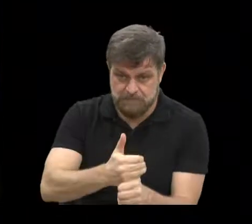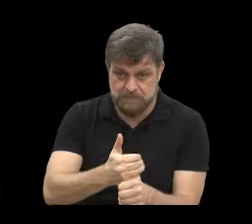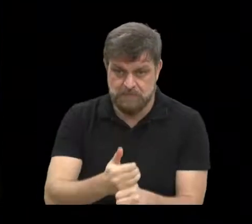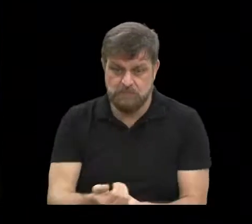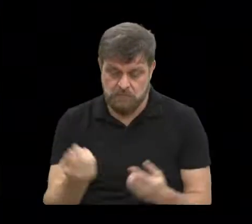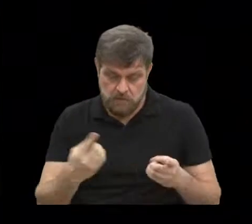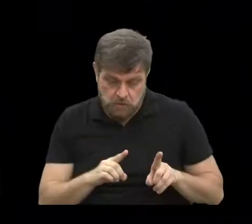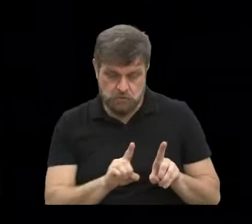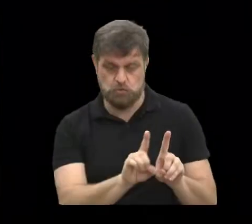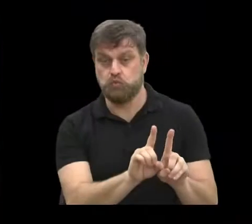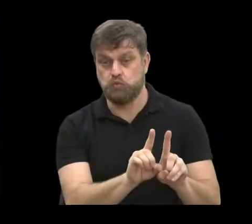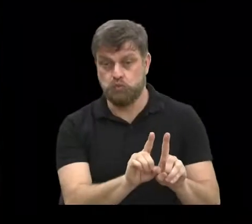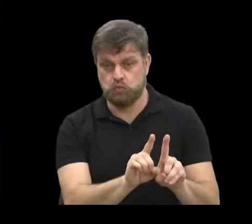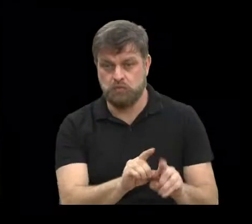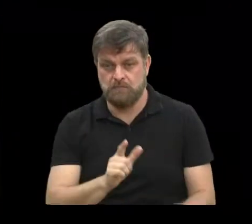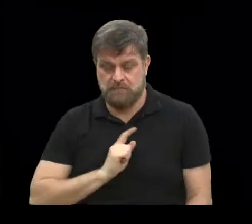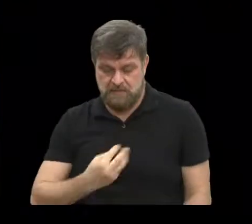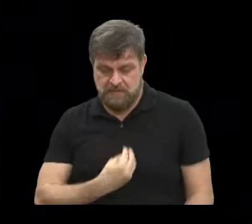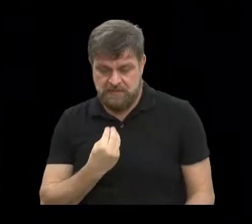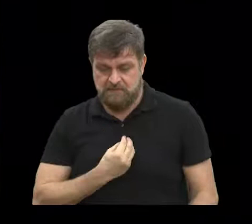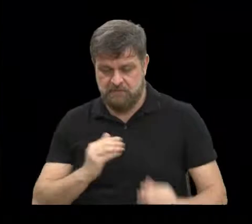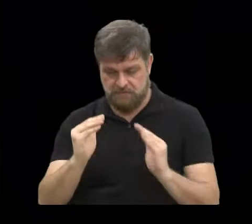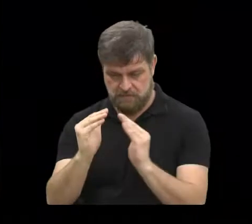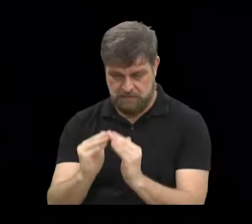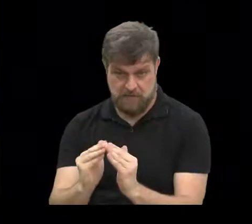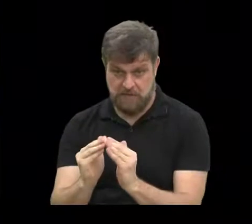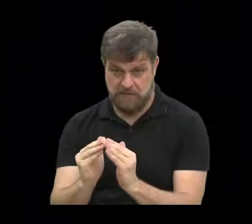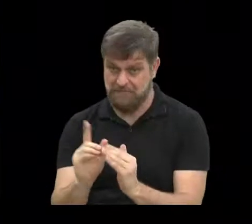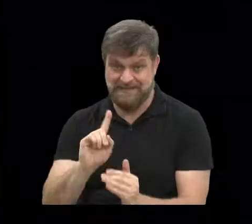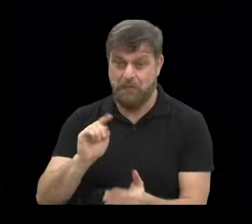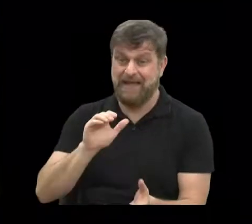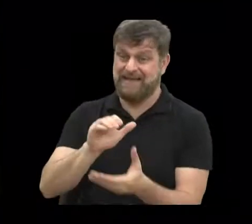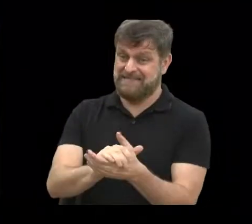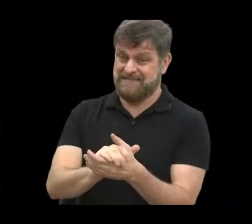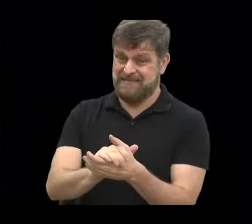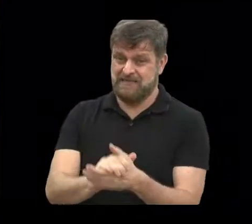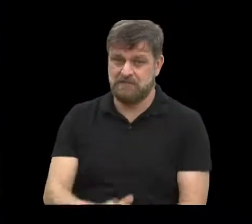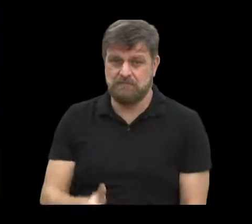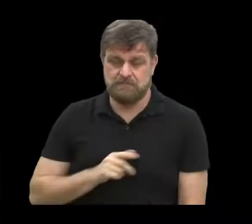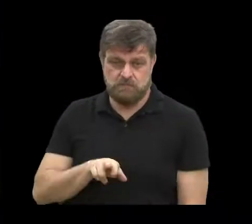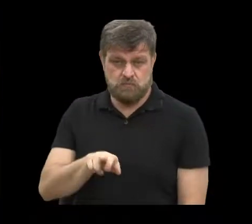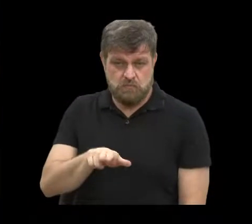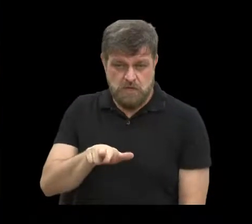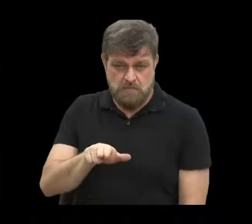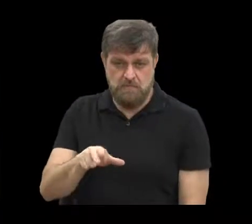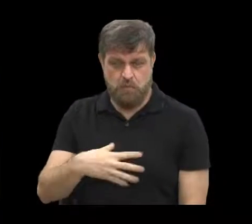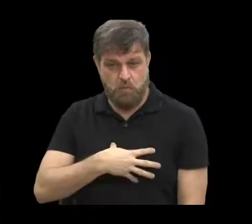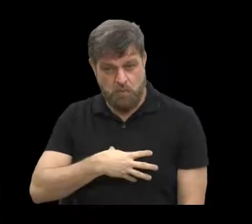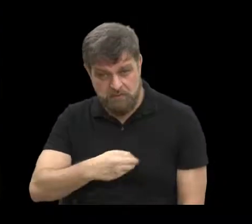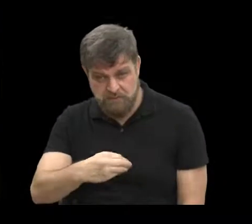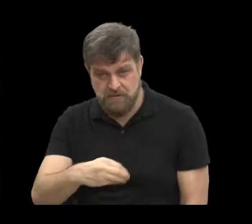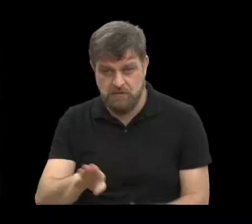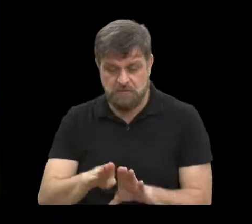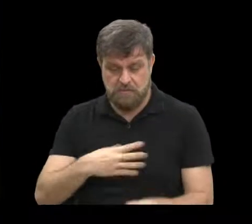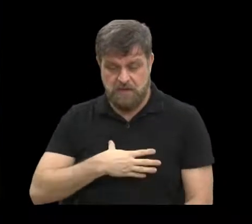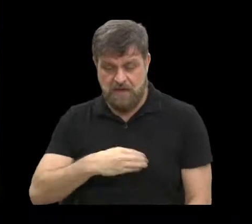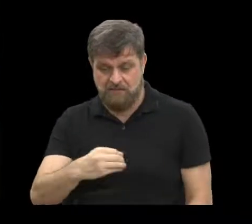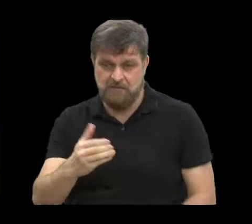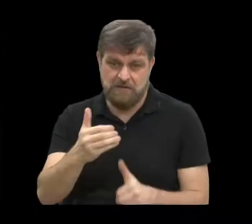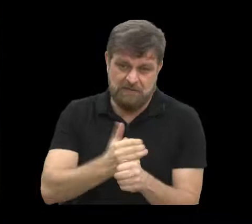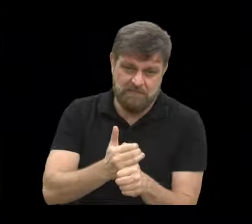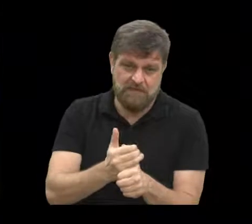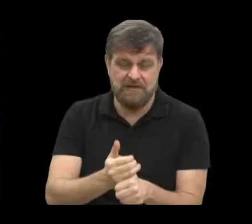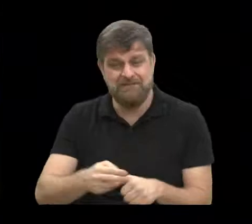união estável, ainda que resida sob o mesmo teto, tá ok? o irmão ou filho ou enteado que seja